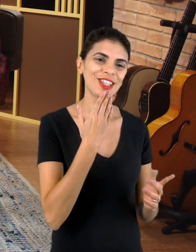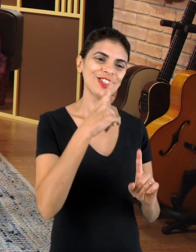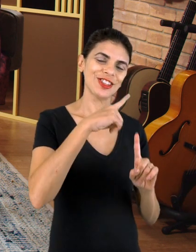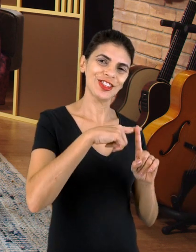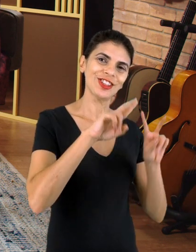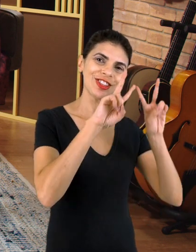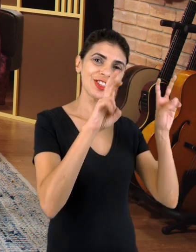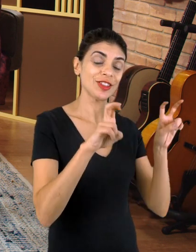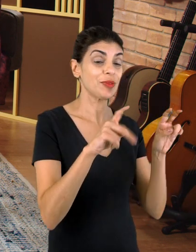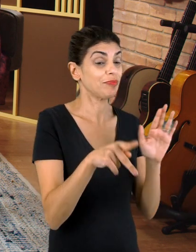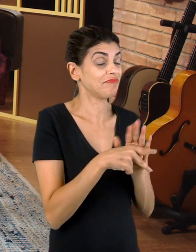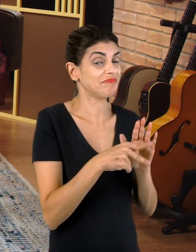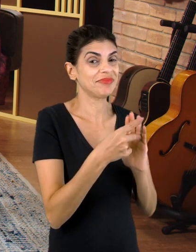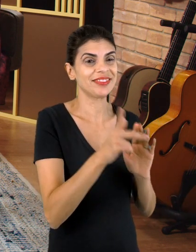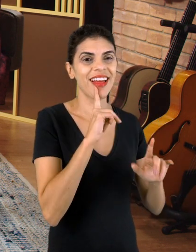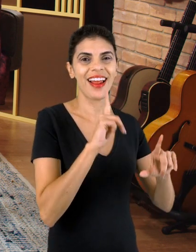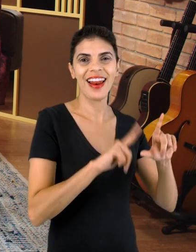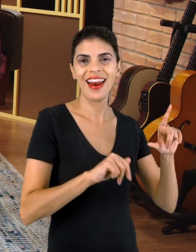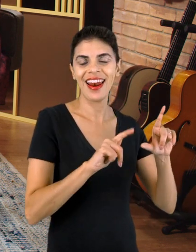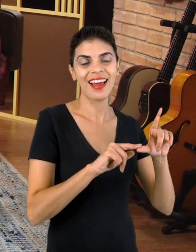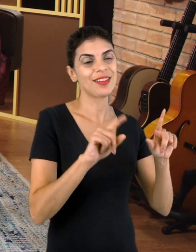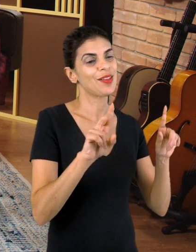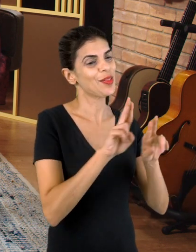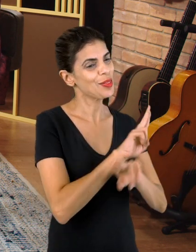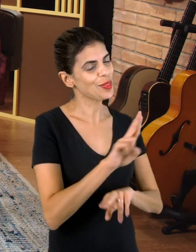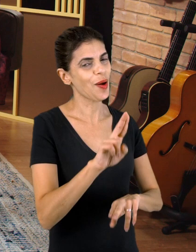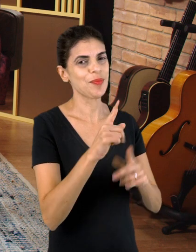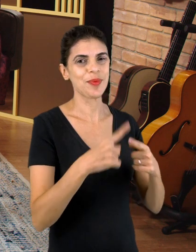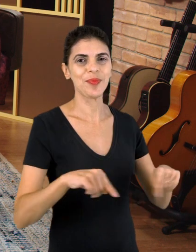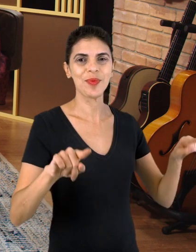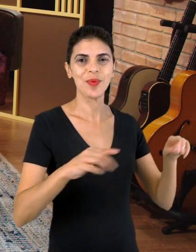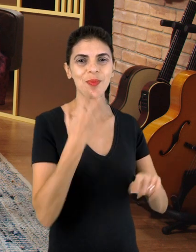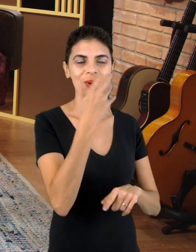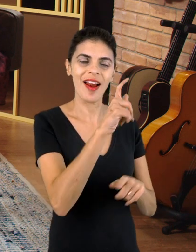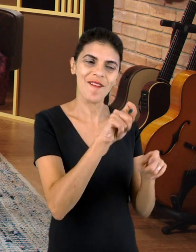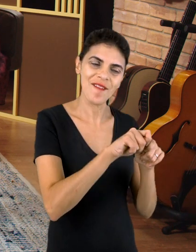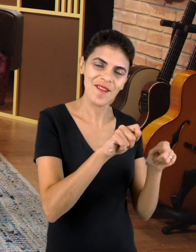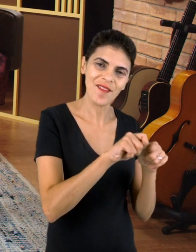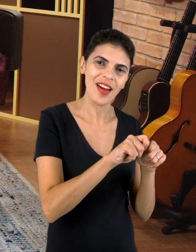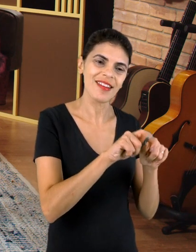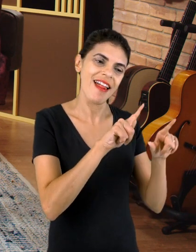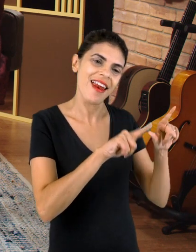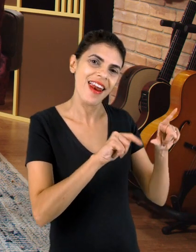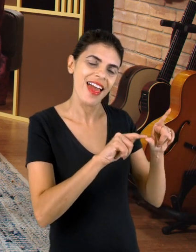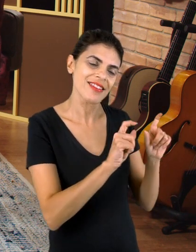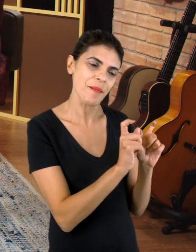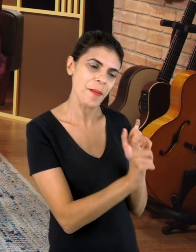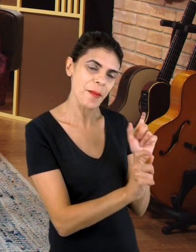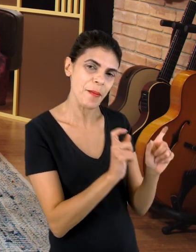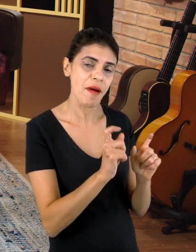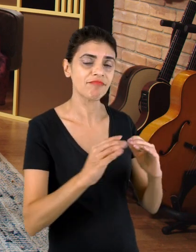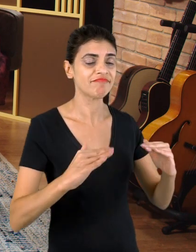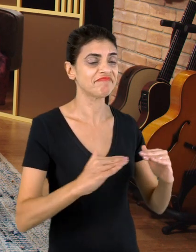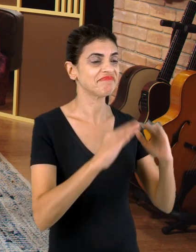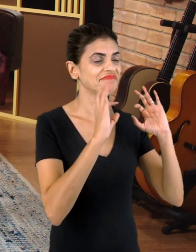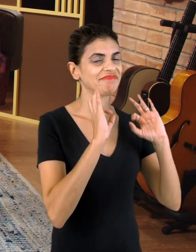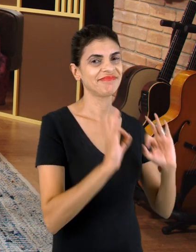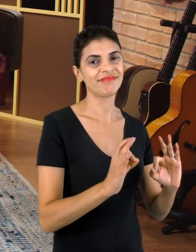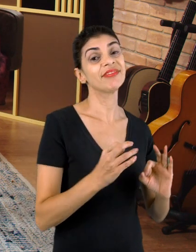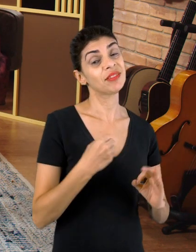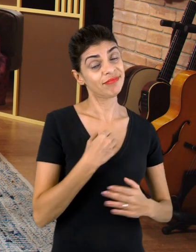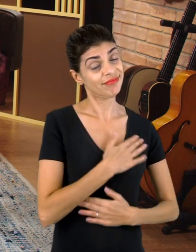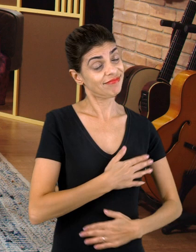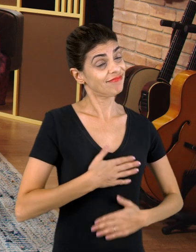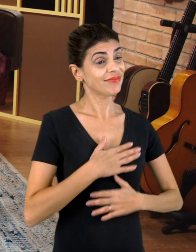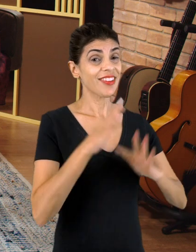falei, esse é o título, Tico, se vira com a letra. It's not the end é o nome da música. Aí ele fez a letra toda e deu